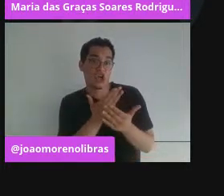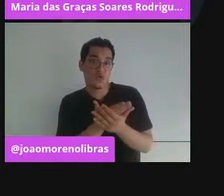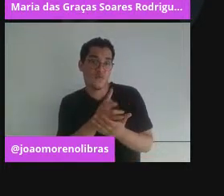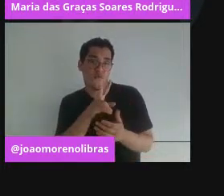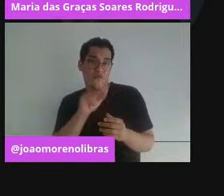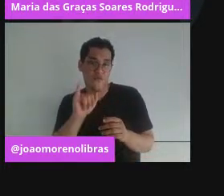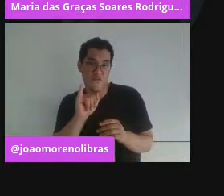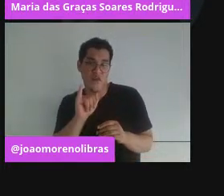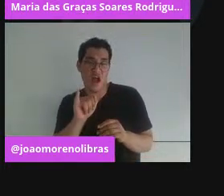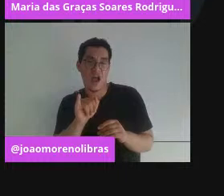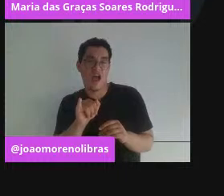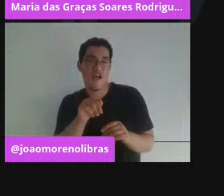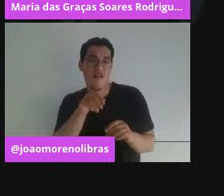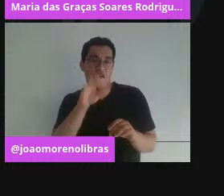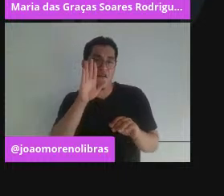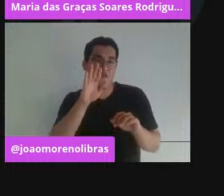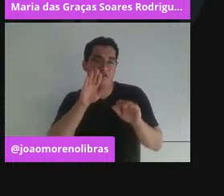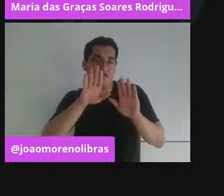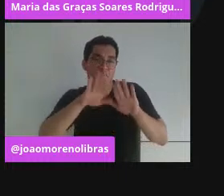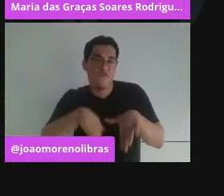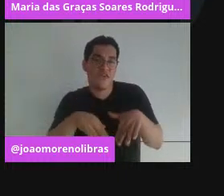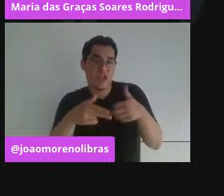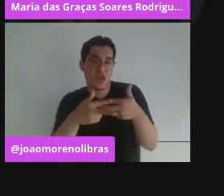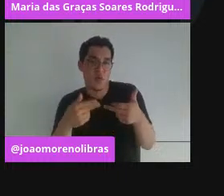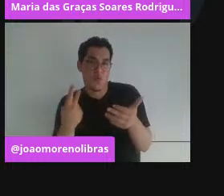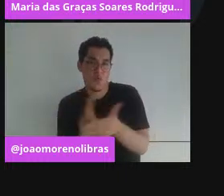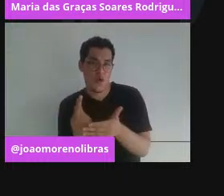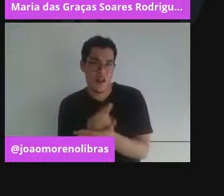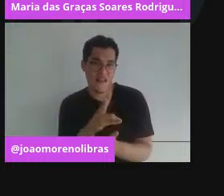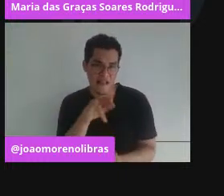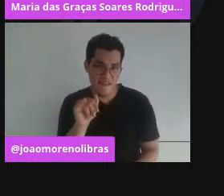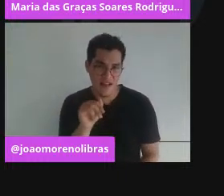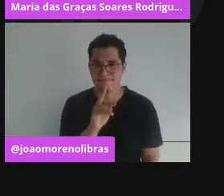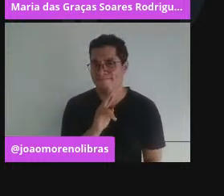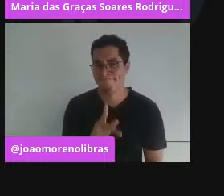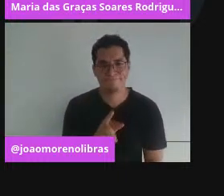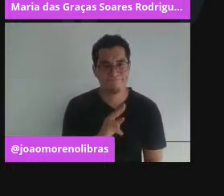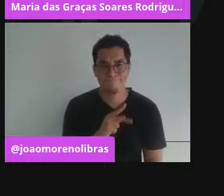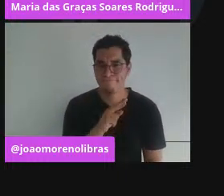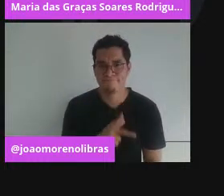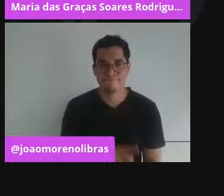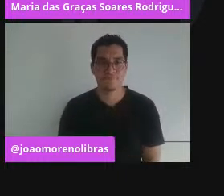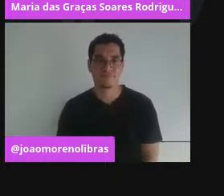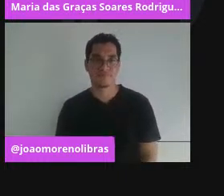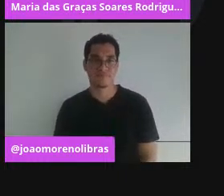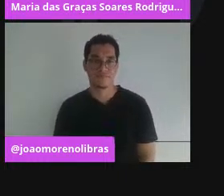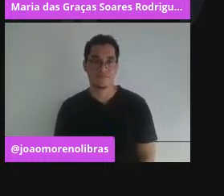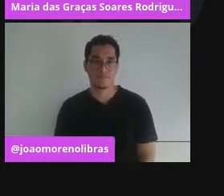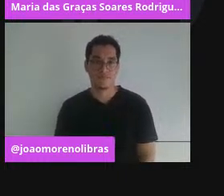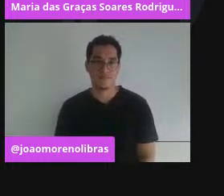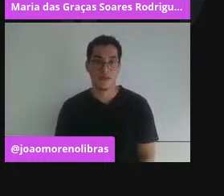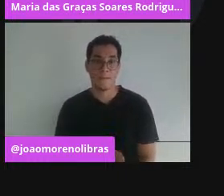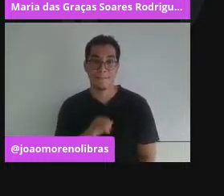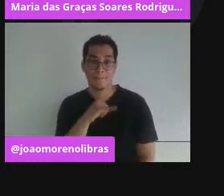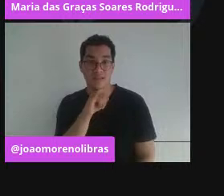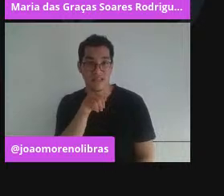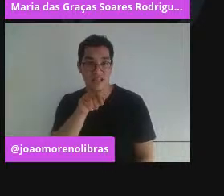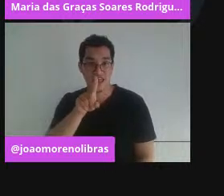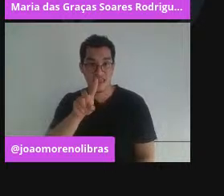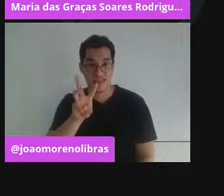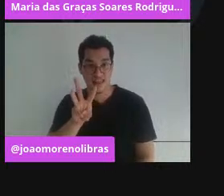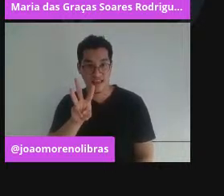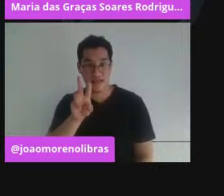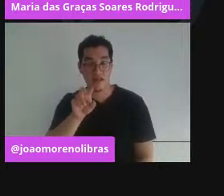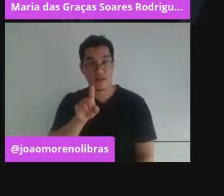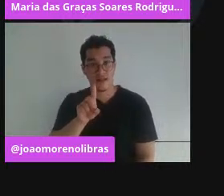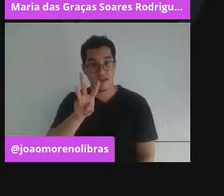será que o locutor enunciador primeiro teria expressado esse enunciado? E os 13,5 milhões, hoje